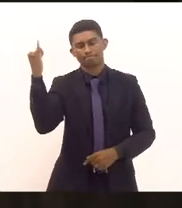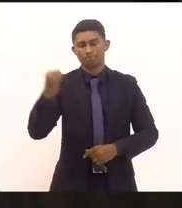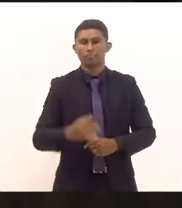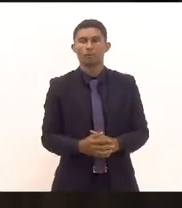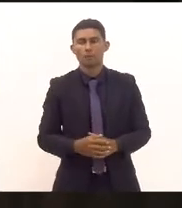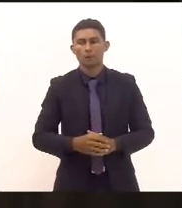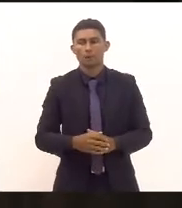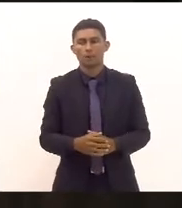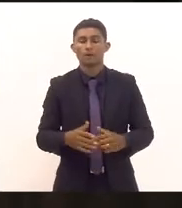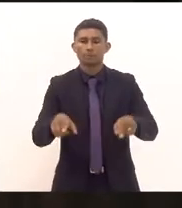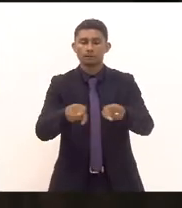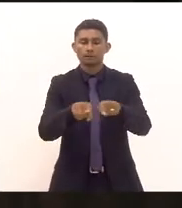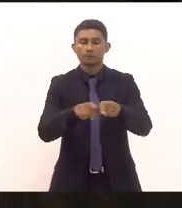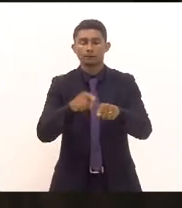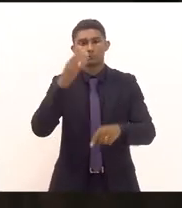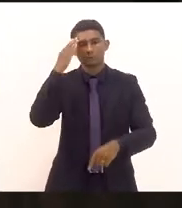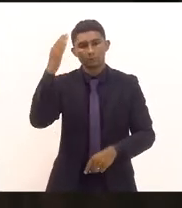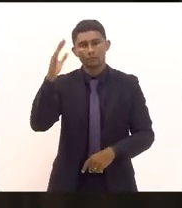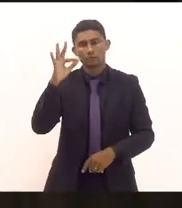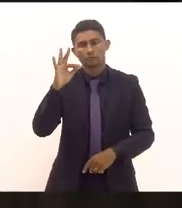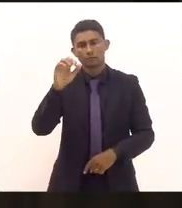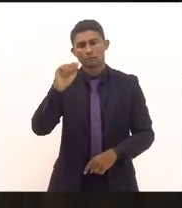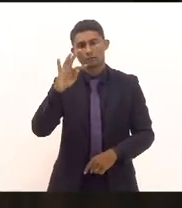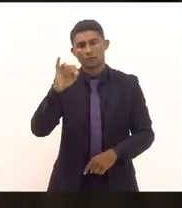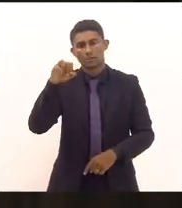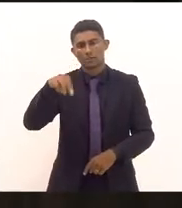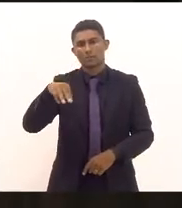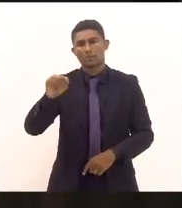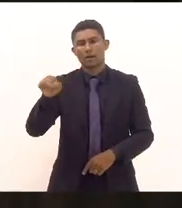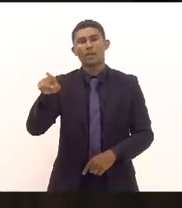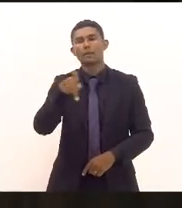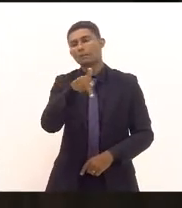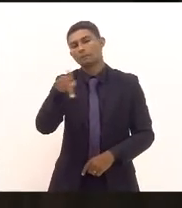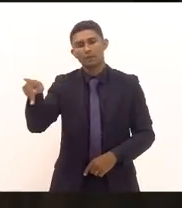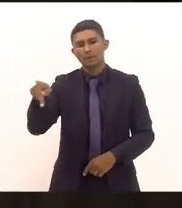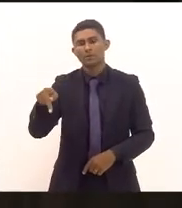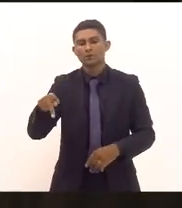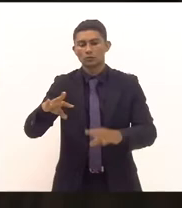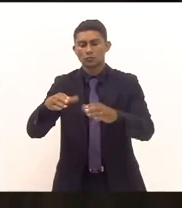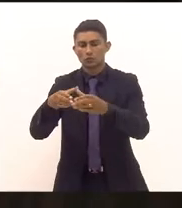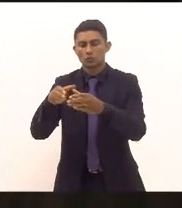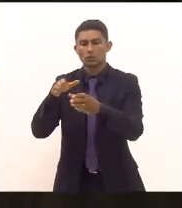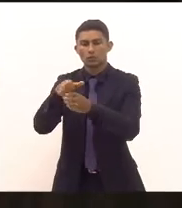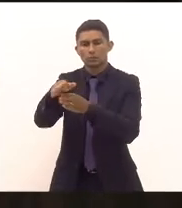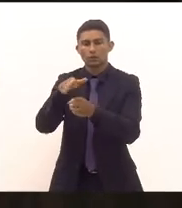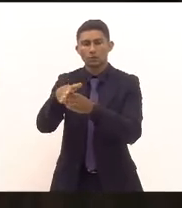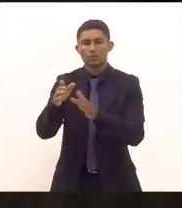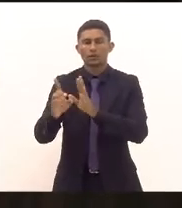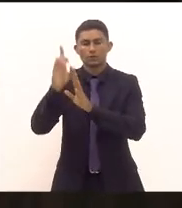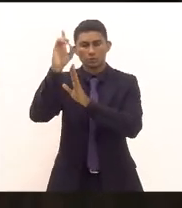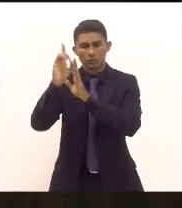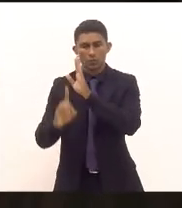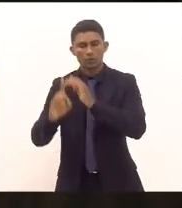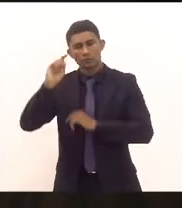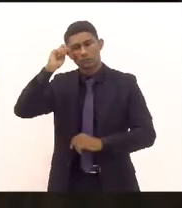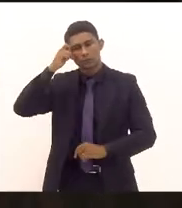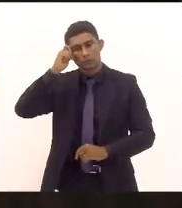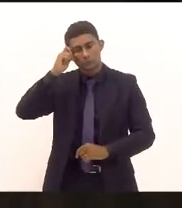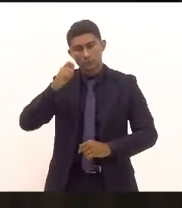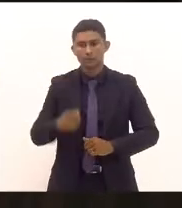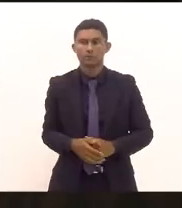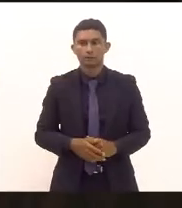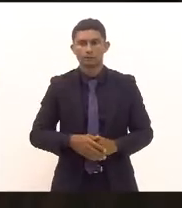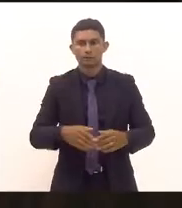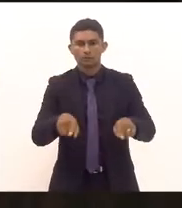tão também agradecer a presença da Fátima Malaquias Presidente do Conselho Municipal dos Direitos dos negros